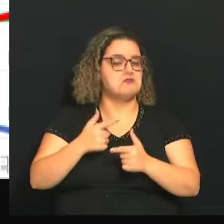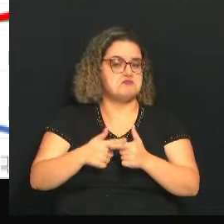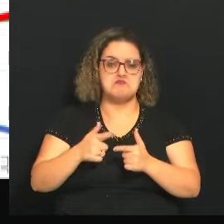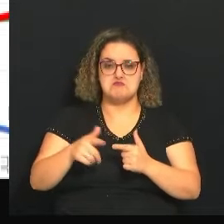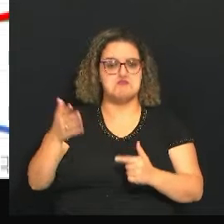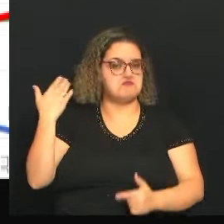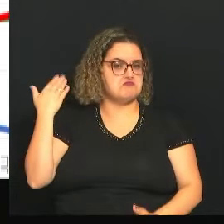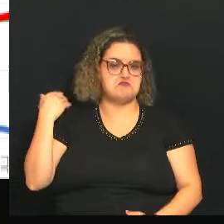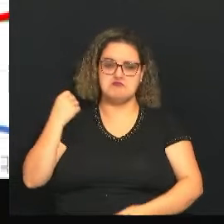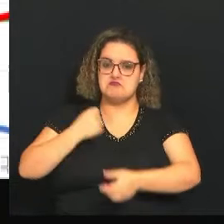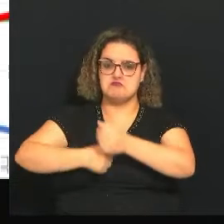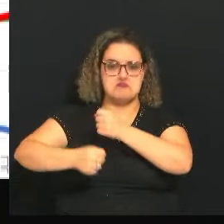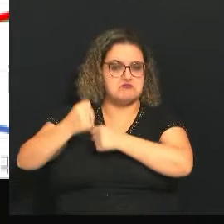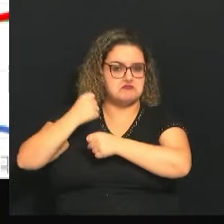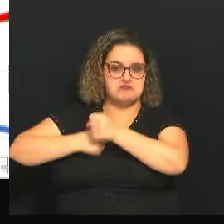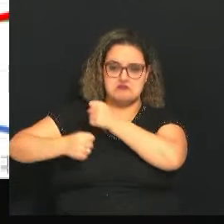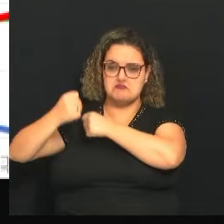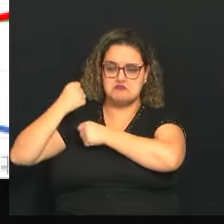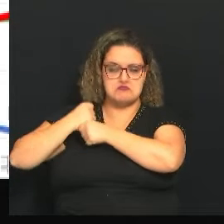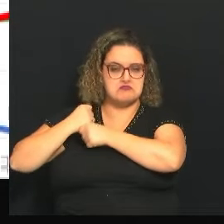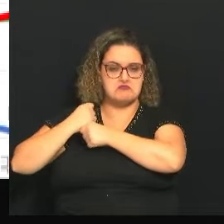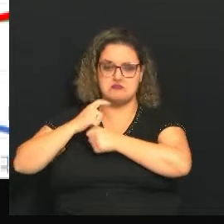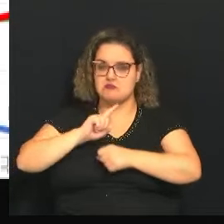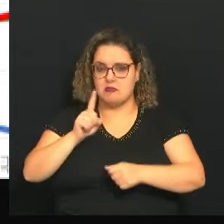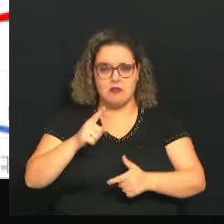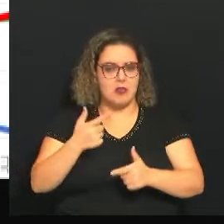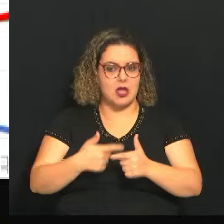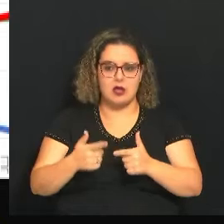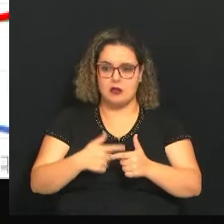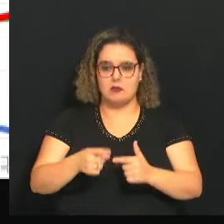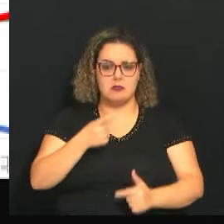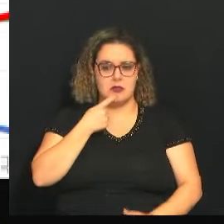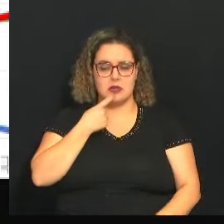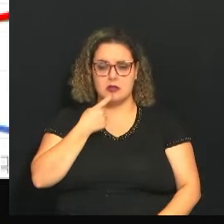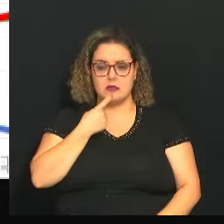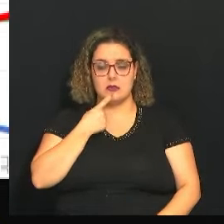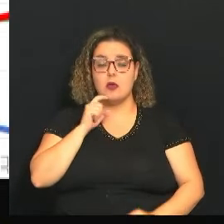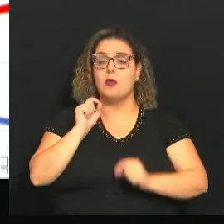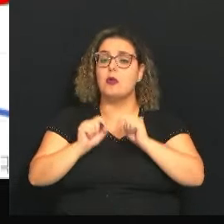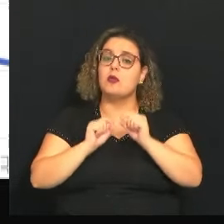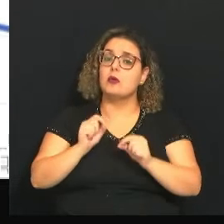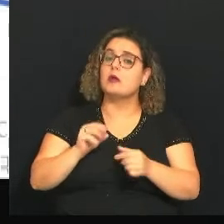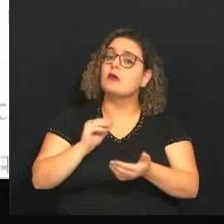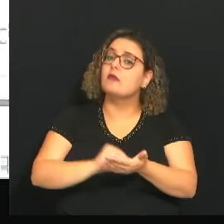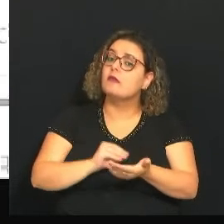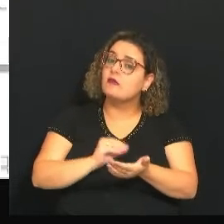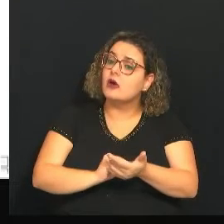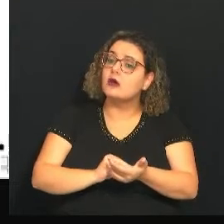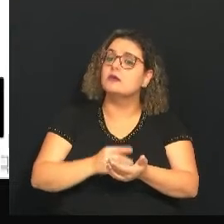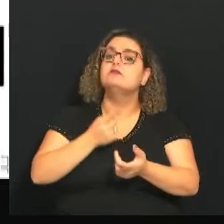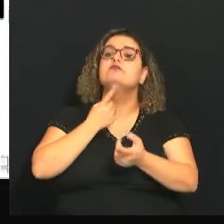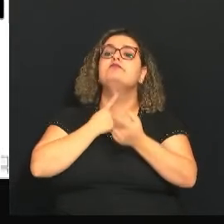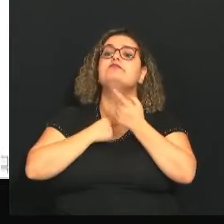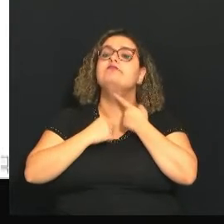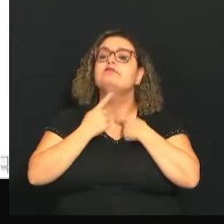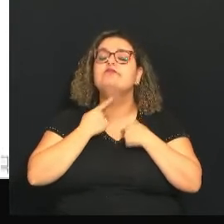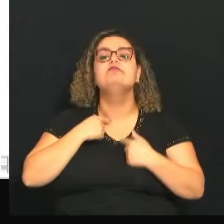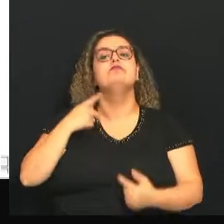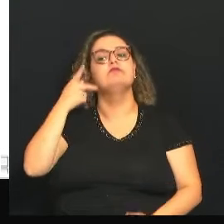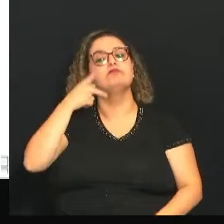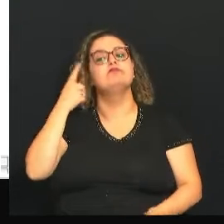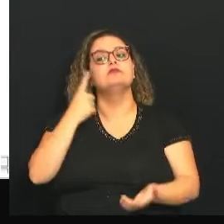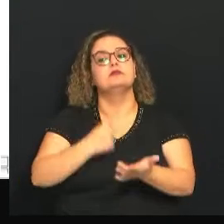ano retrasado, nos últimos anos isso não é mais problema para Campinas, né? O que falta é vontade e decisão política, compromisso político,